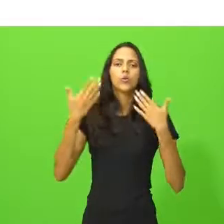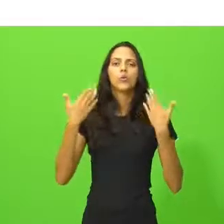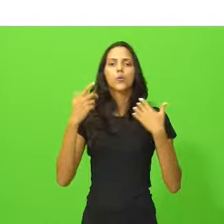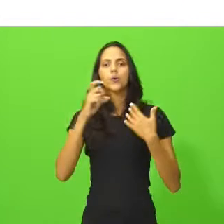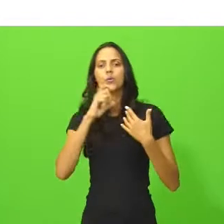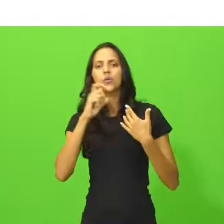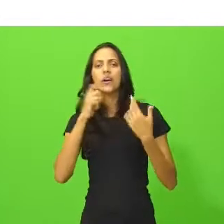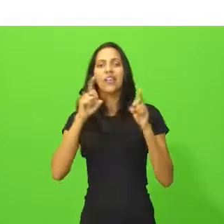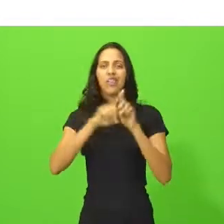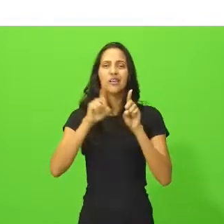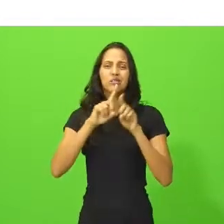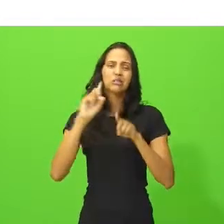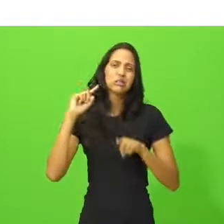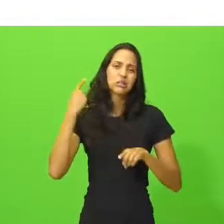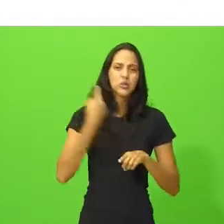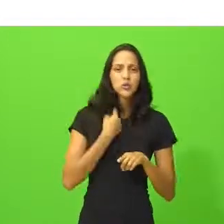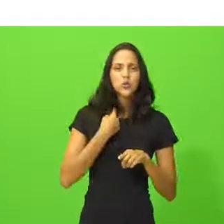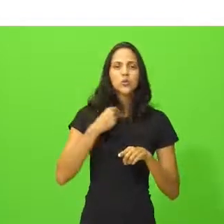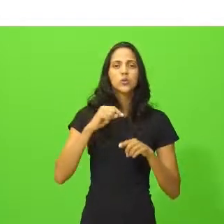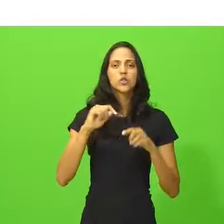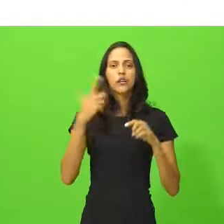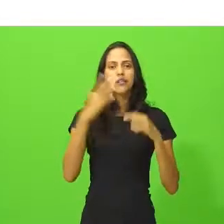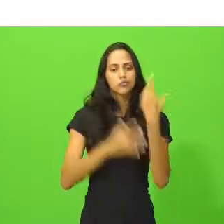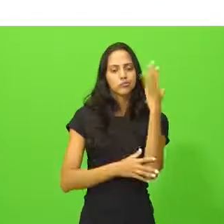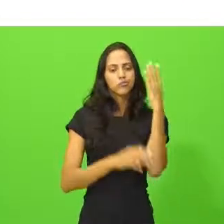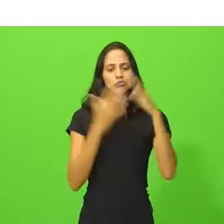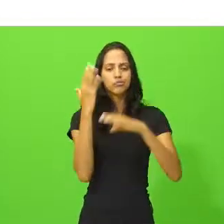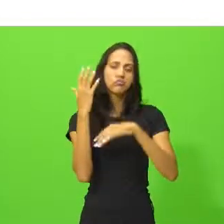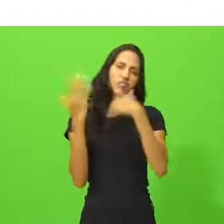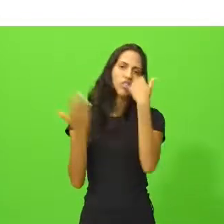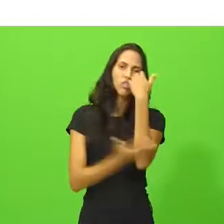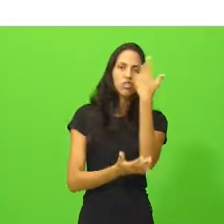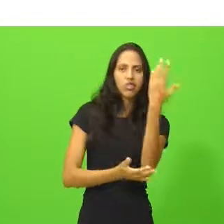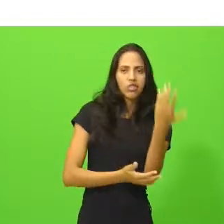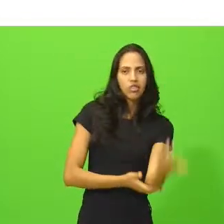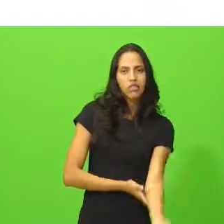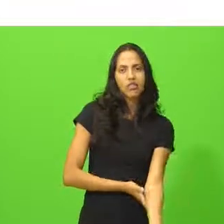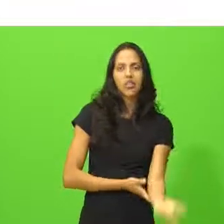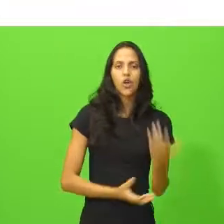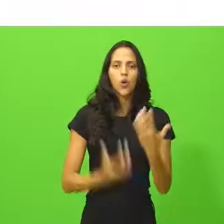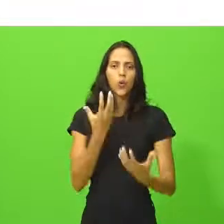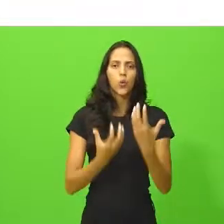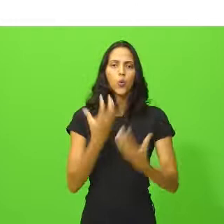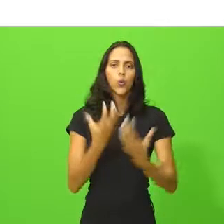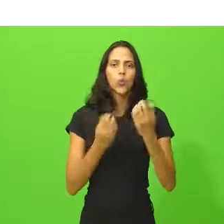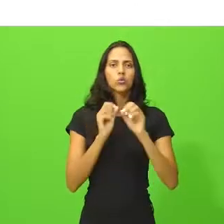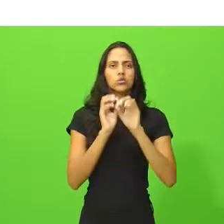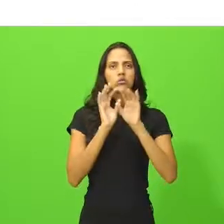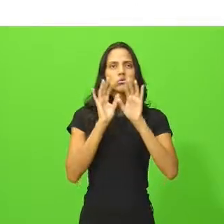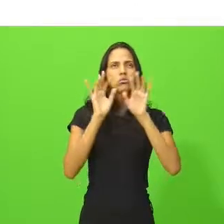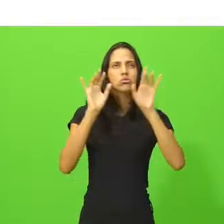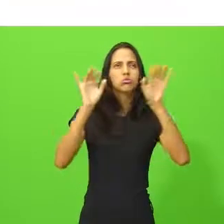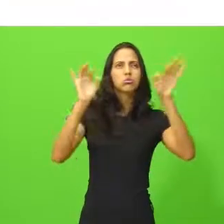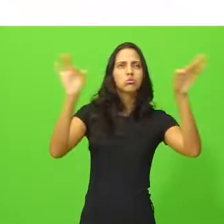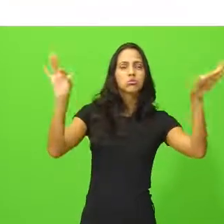própria poluição do ar, mostrando as queimadas e o desmatamento aqui na região amazônica, né? São cenas